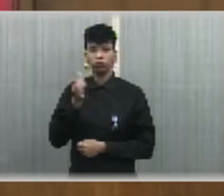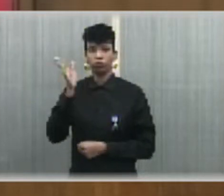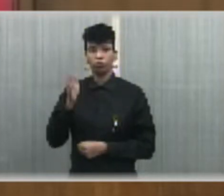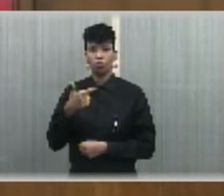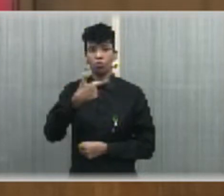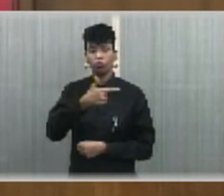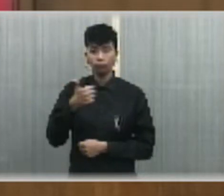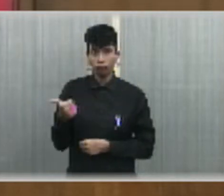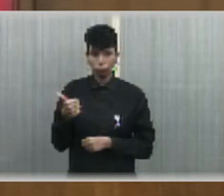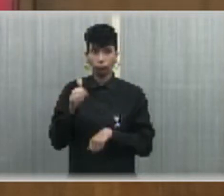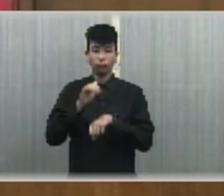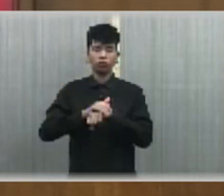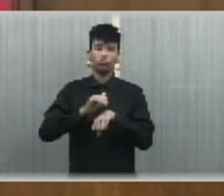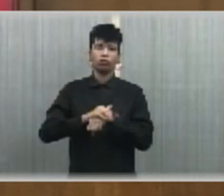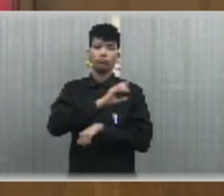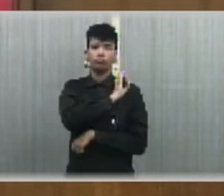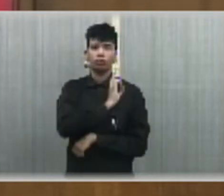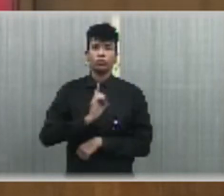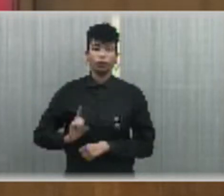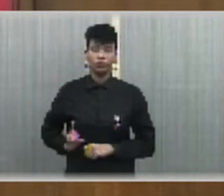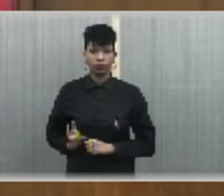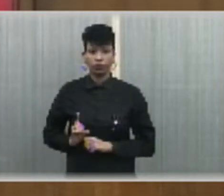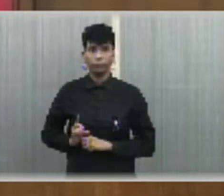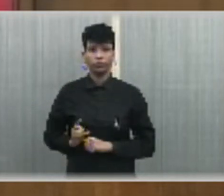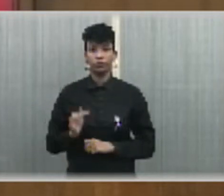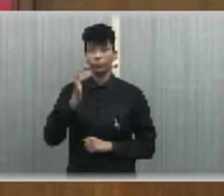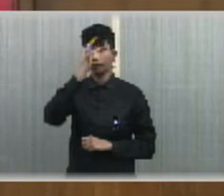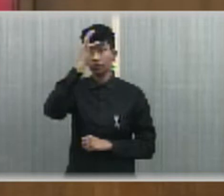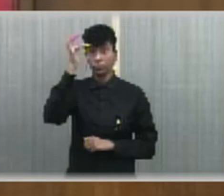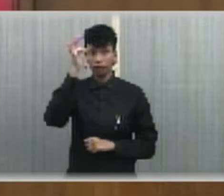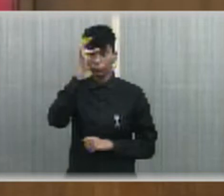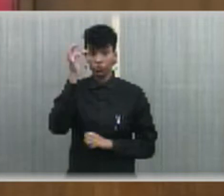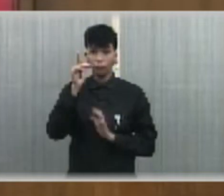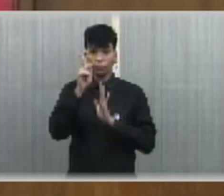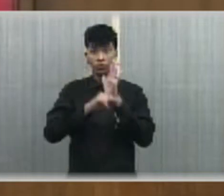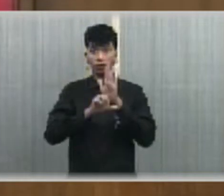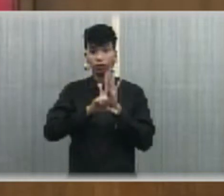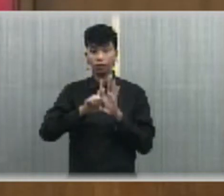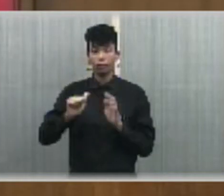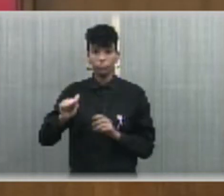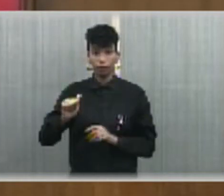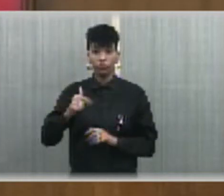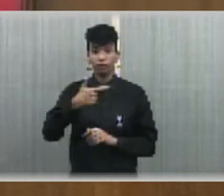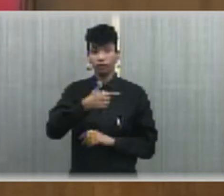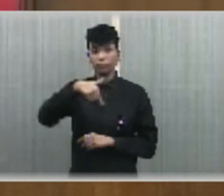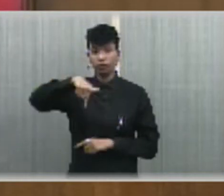236/2021, de autoria do senhor deputado Franzé Silva, processo